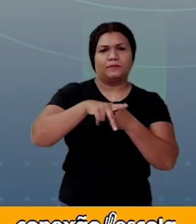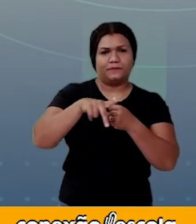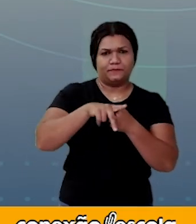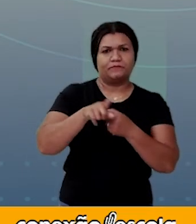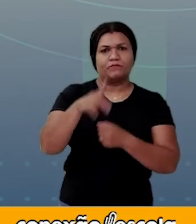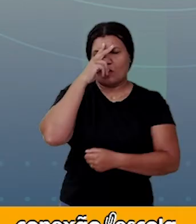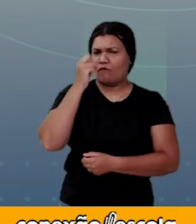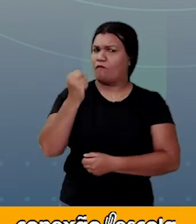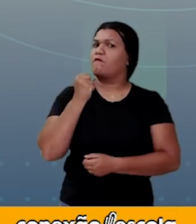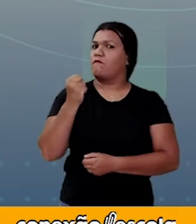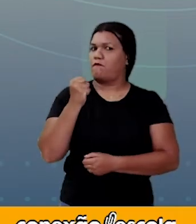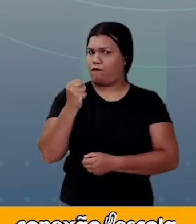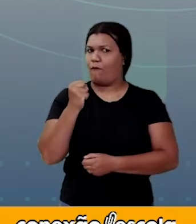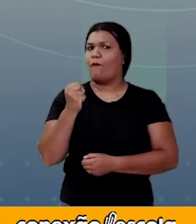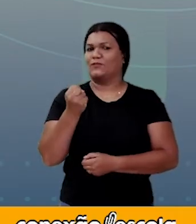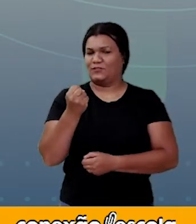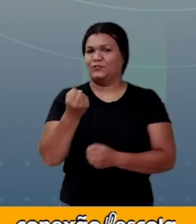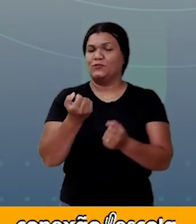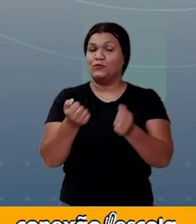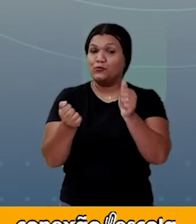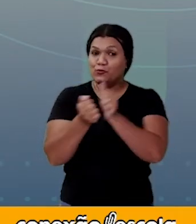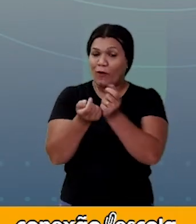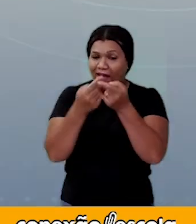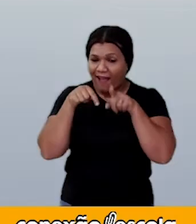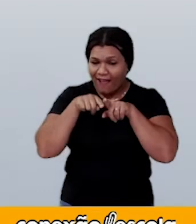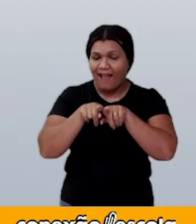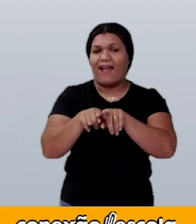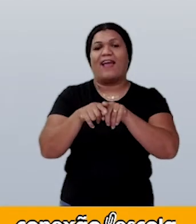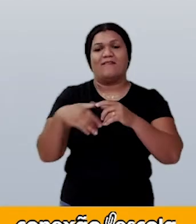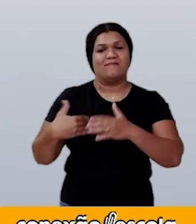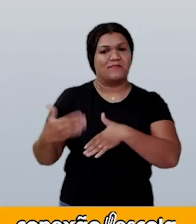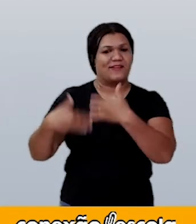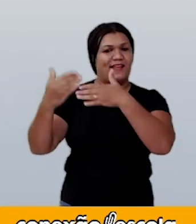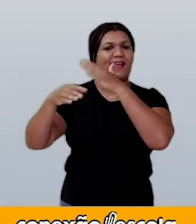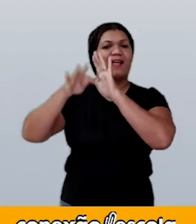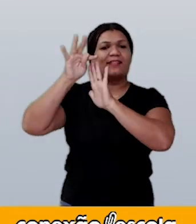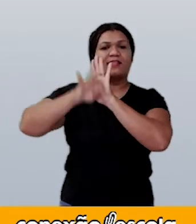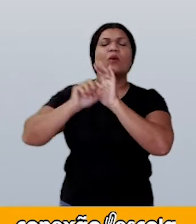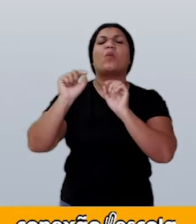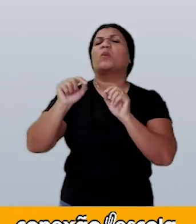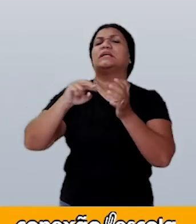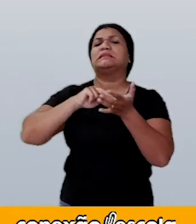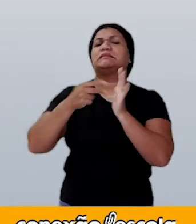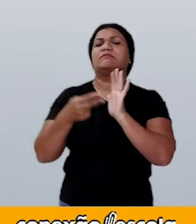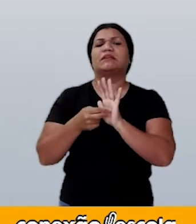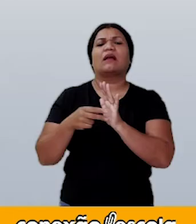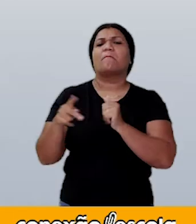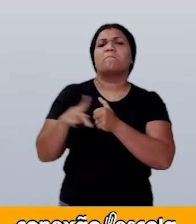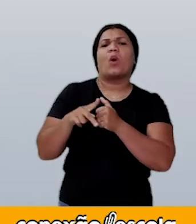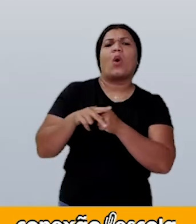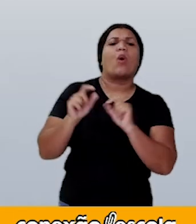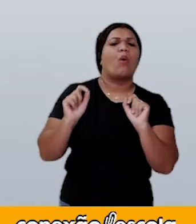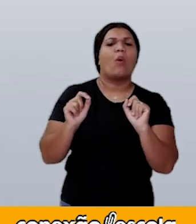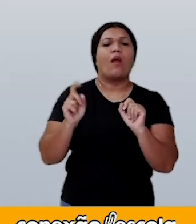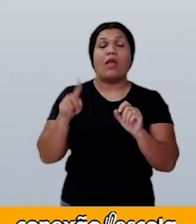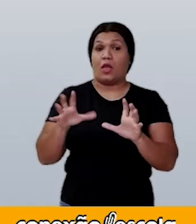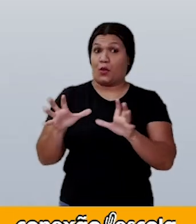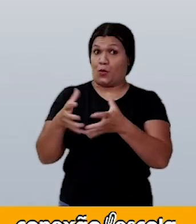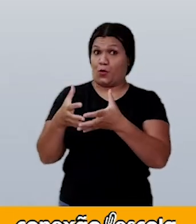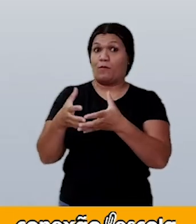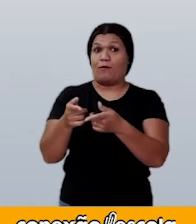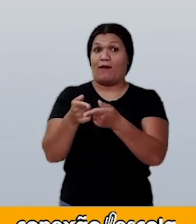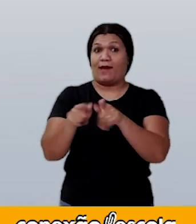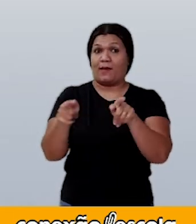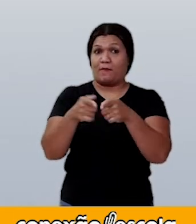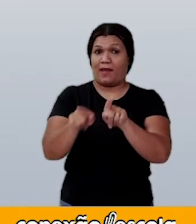fortes aliados nesse processo de progressão do texto. Professor, o que é o pronome? É uma classe gramatical em